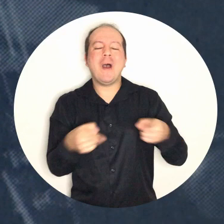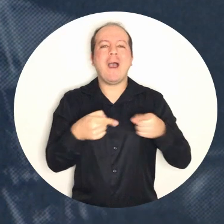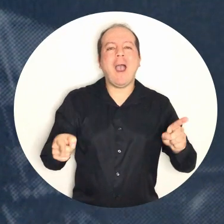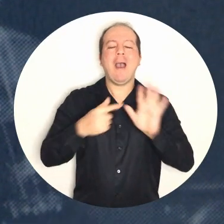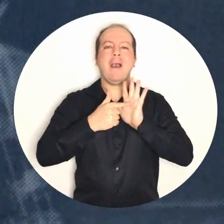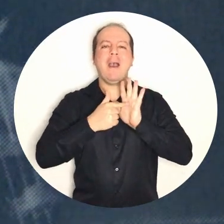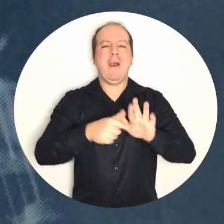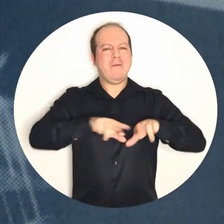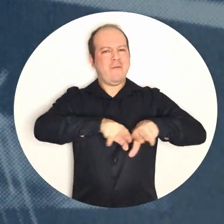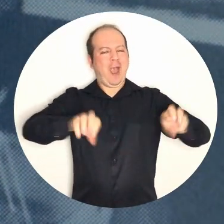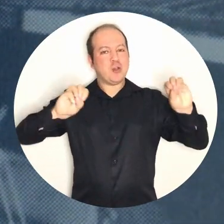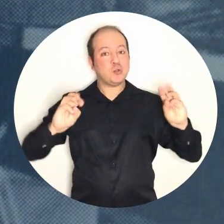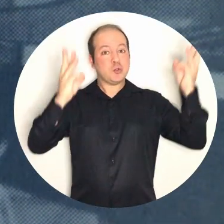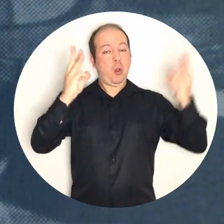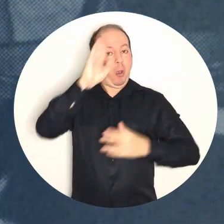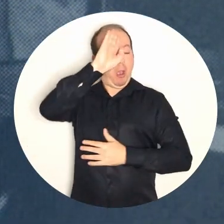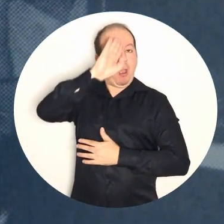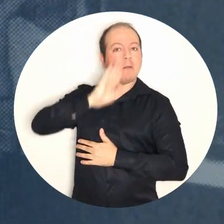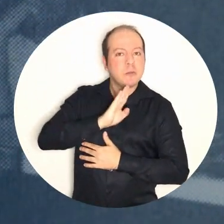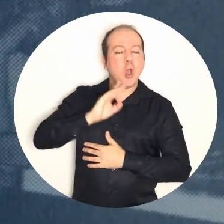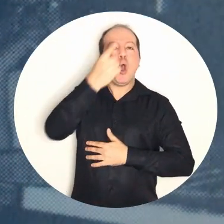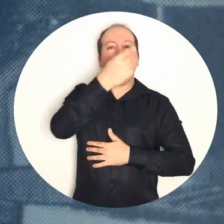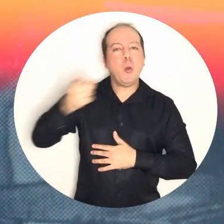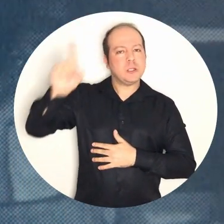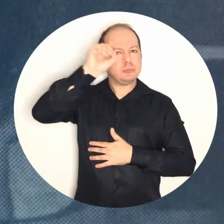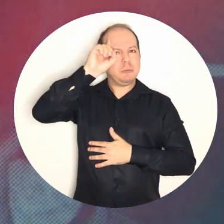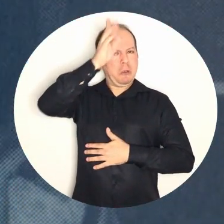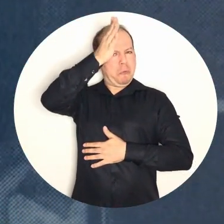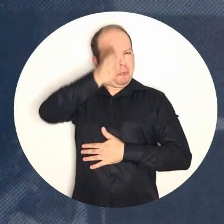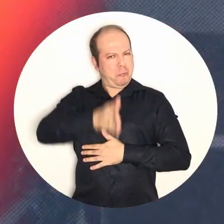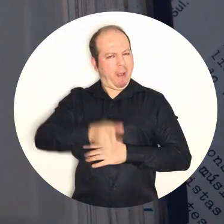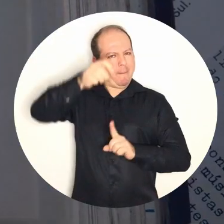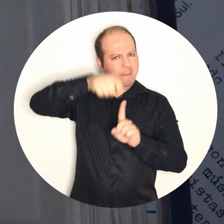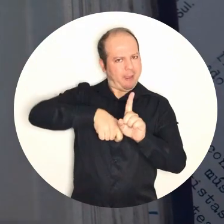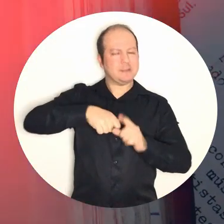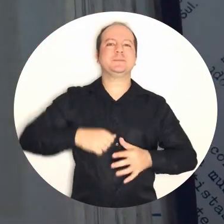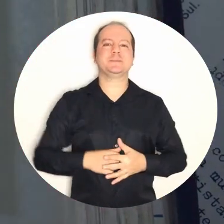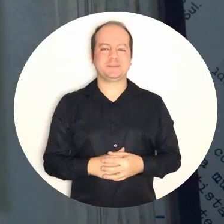por meio de espetáculos inteiramente gratuitos no último domingo de cada mês.